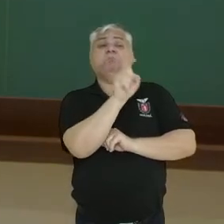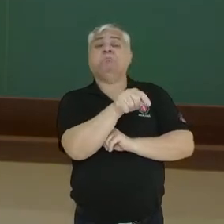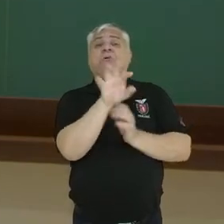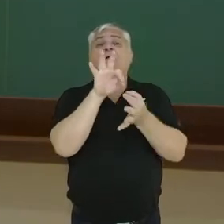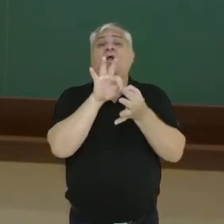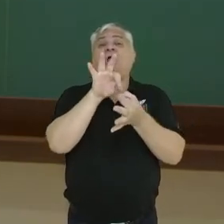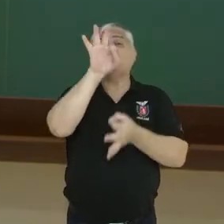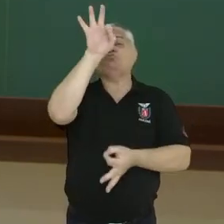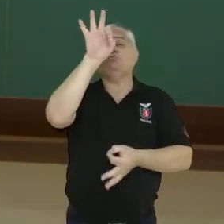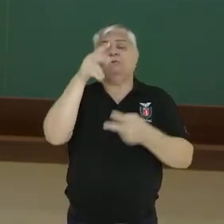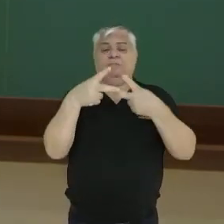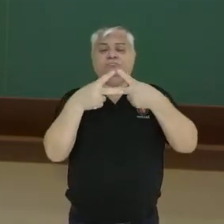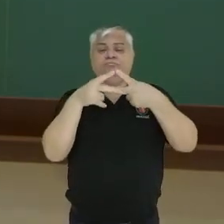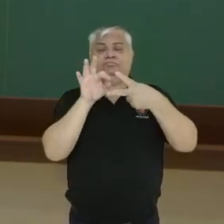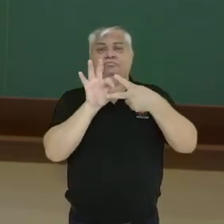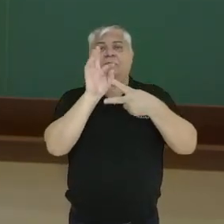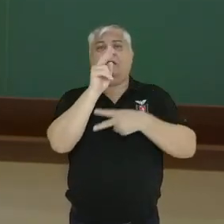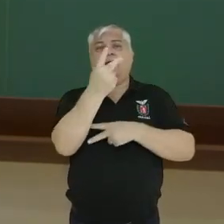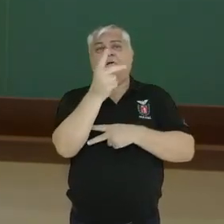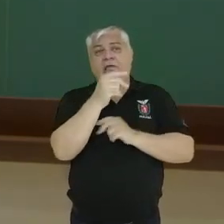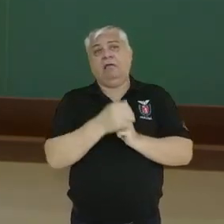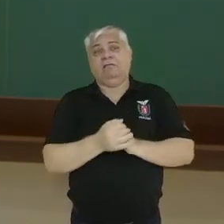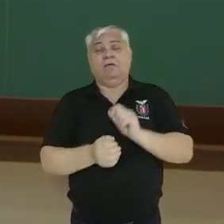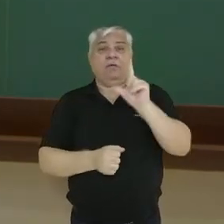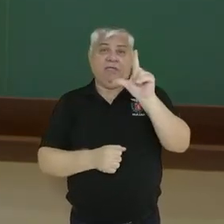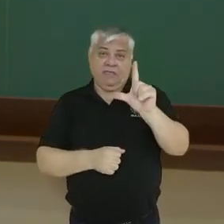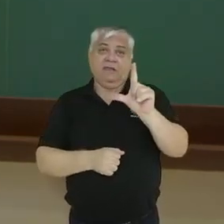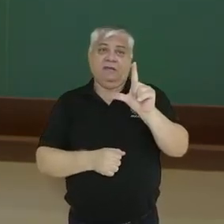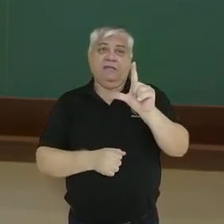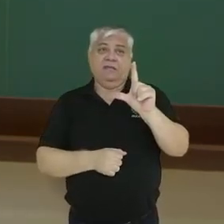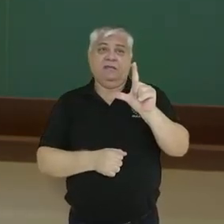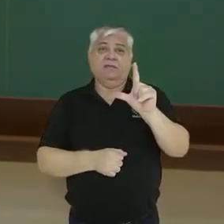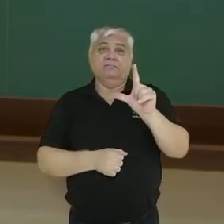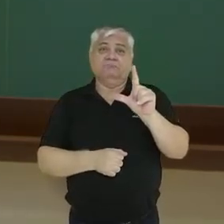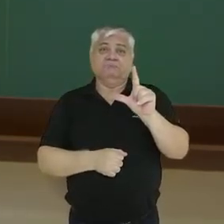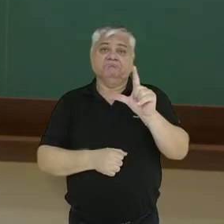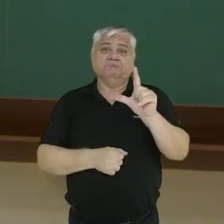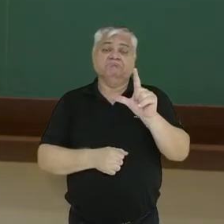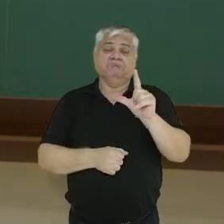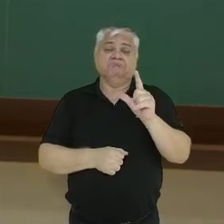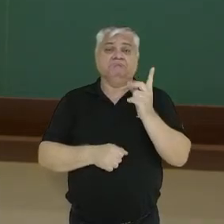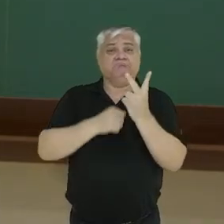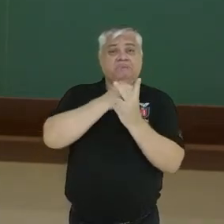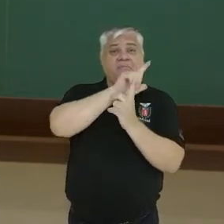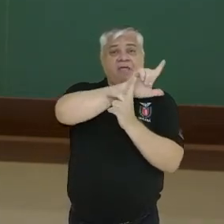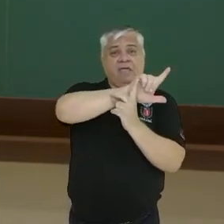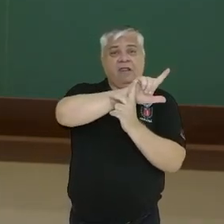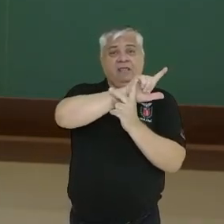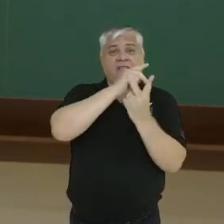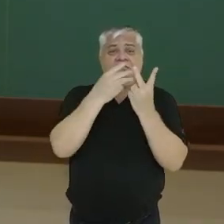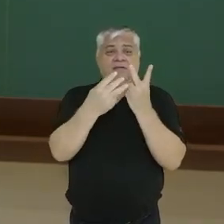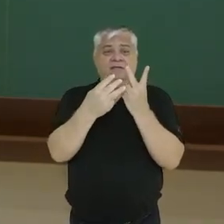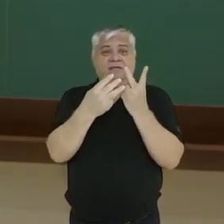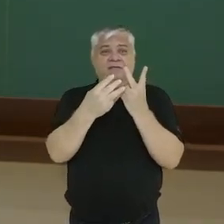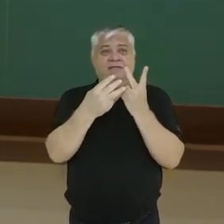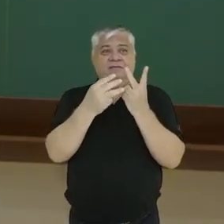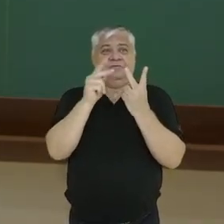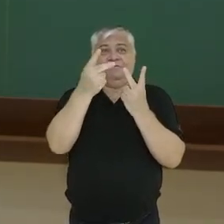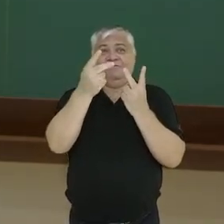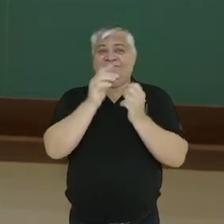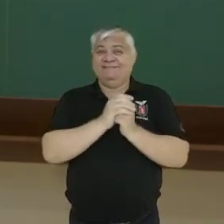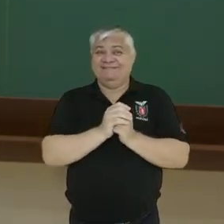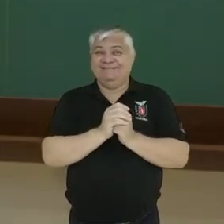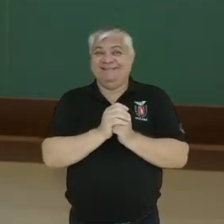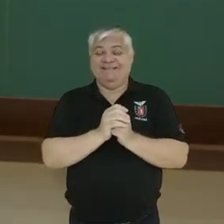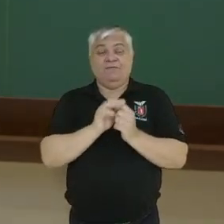triângulo equilátero? É L, que é o lado dele, raiz de 3 sobre 2. Sempre, só substituir o lado